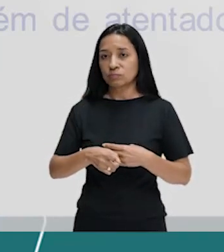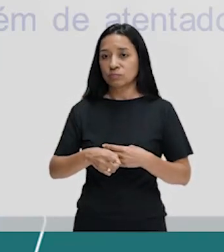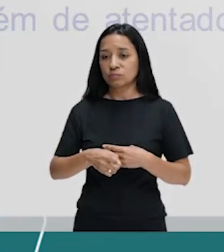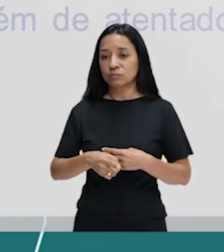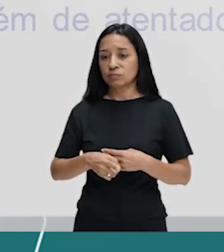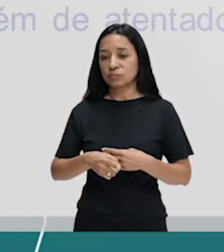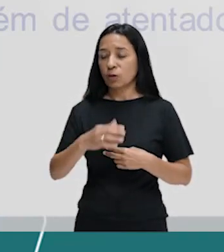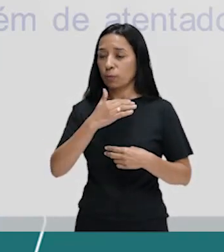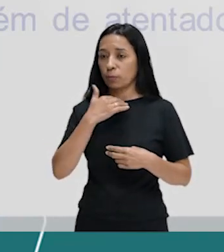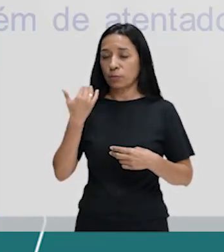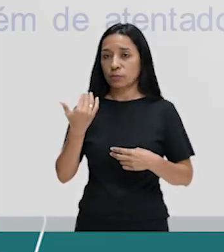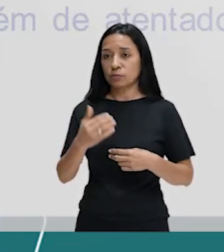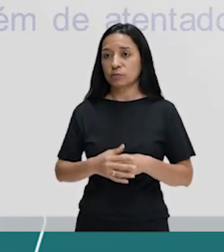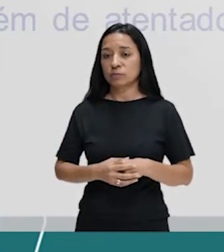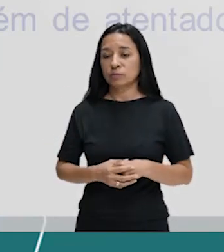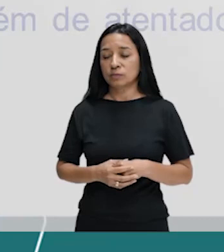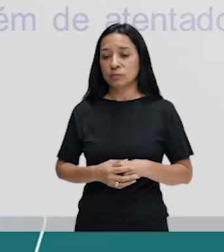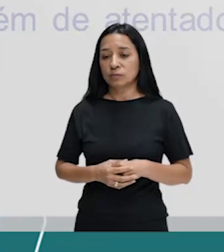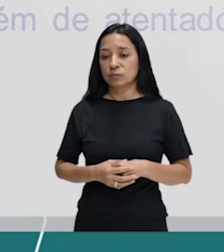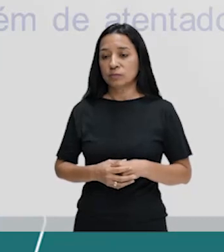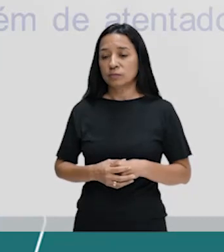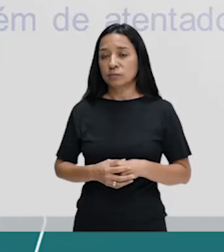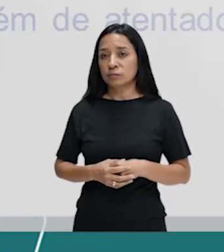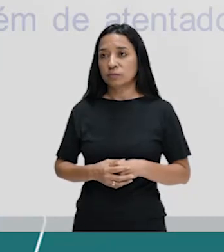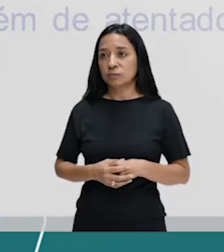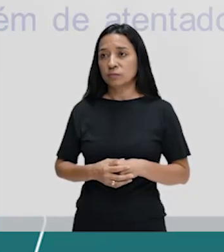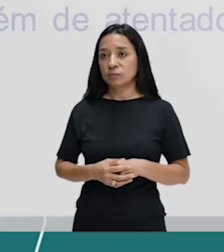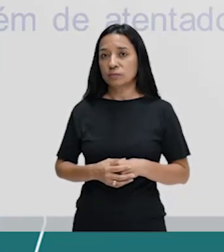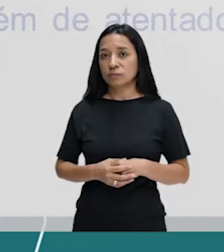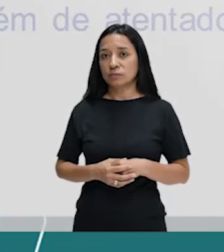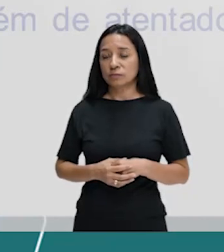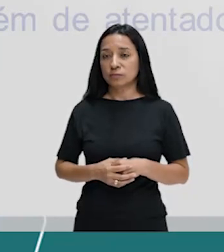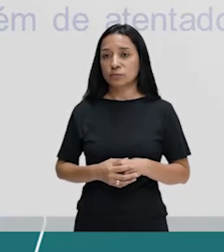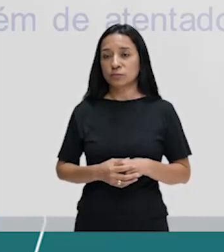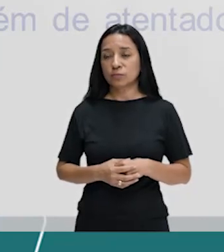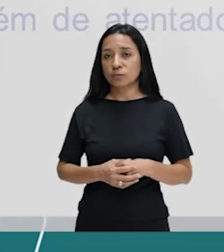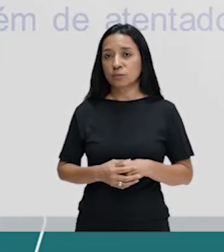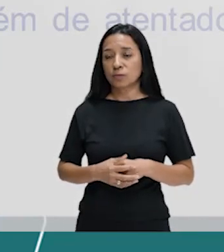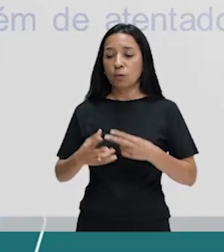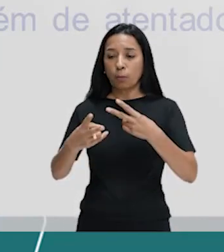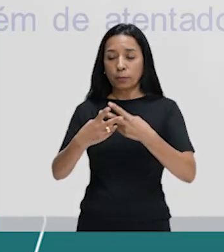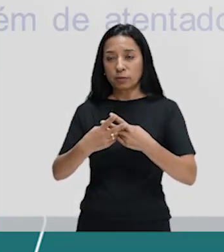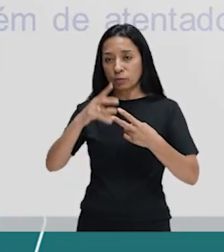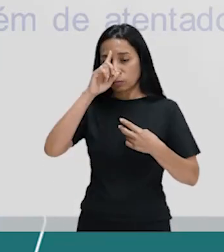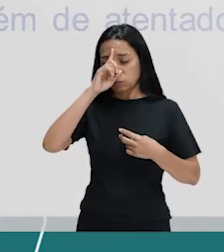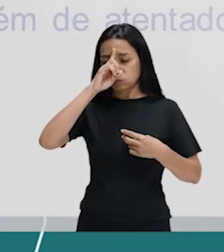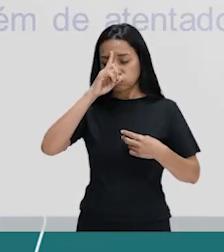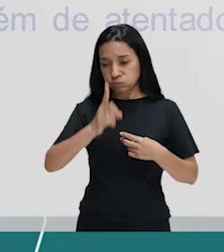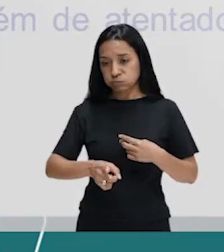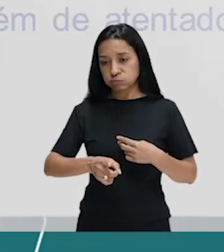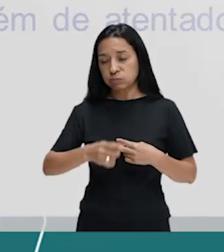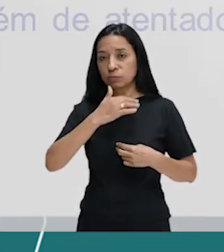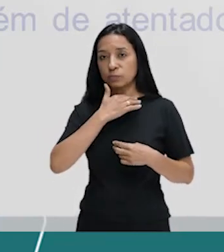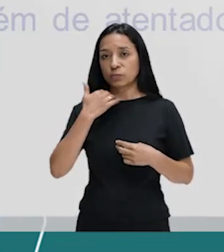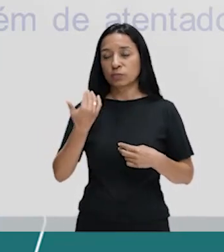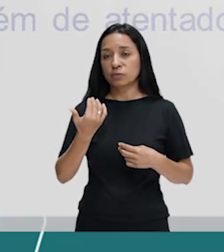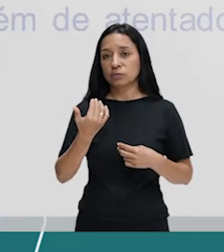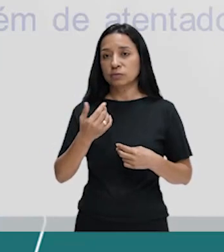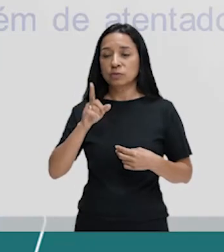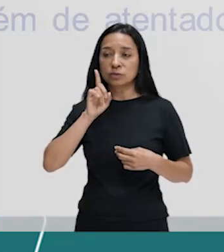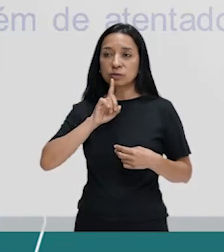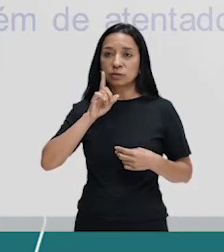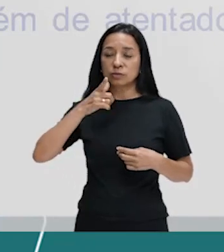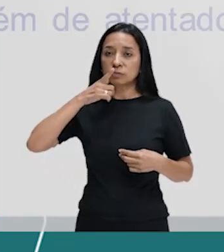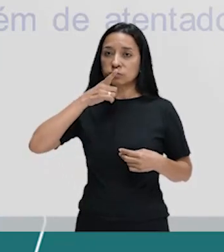literalmente à morte. Saddam foi preso e condenado à morte. Os Estados Unidos conseguiram